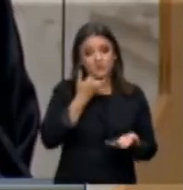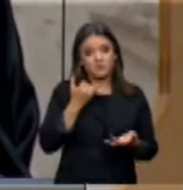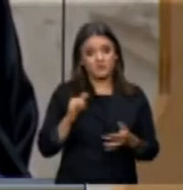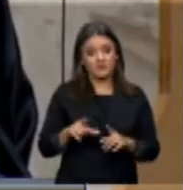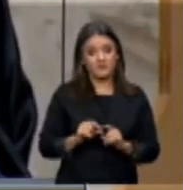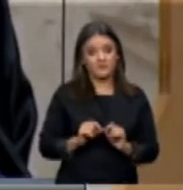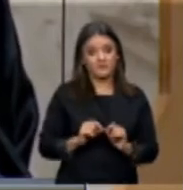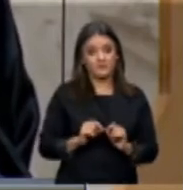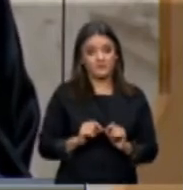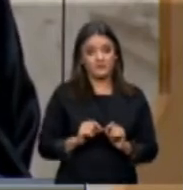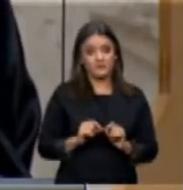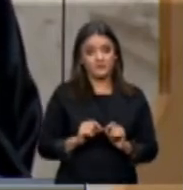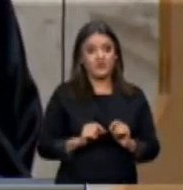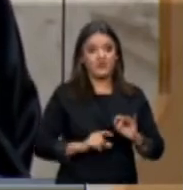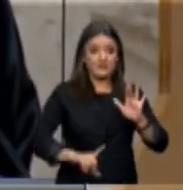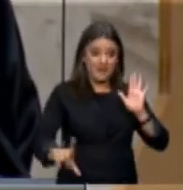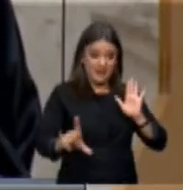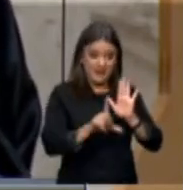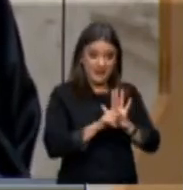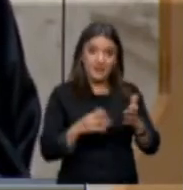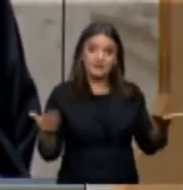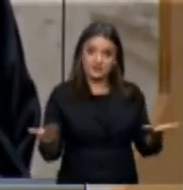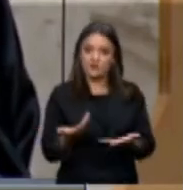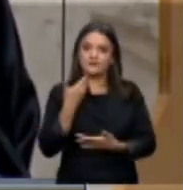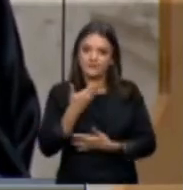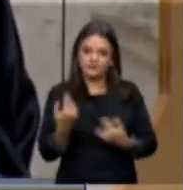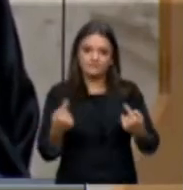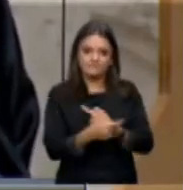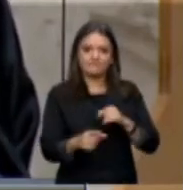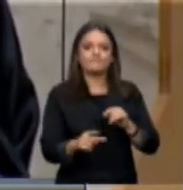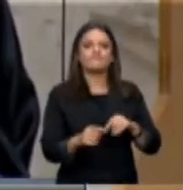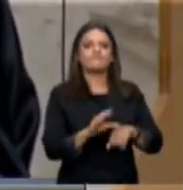lei aqui impugnada de inconstitucional